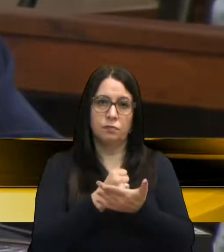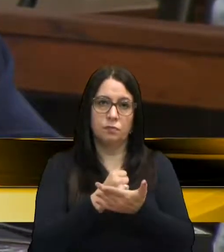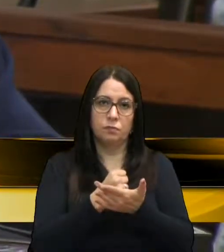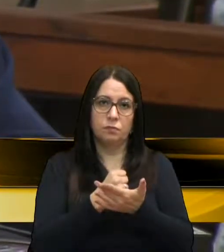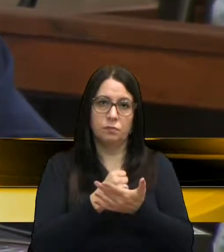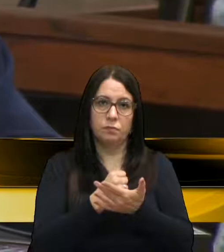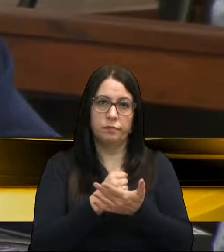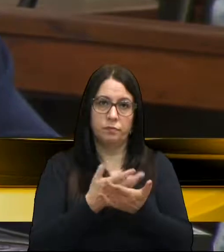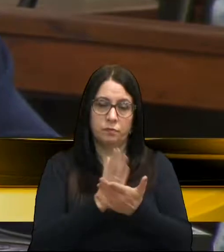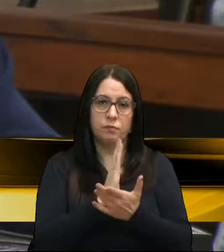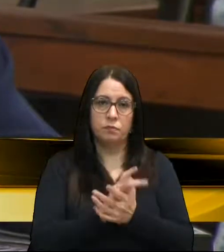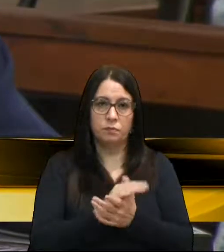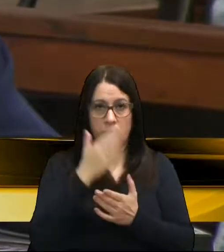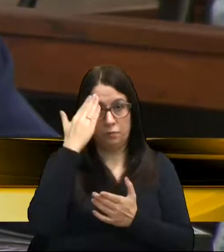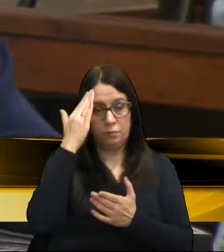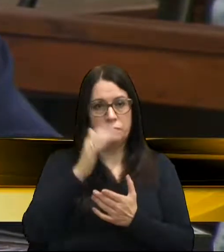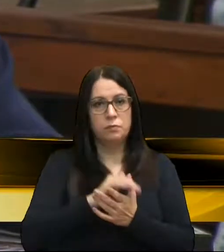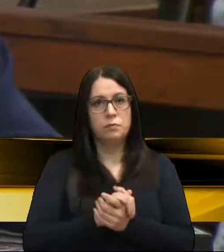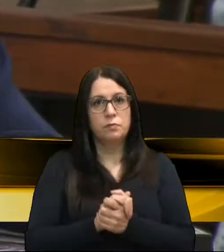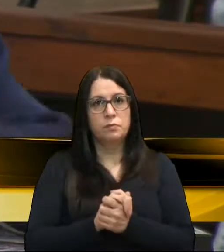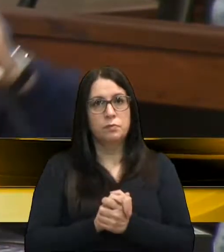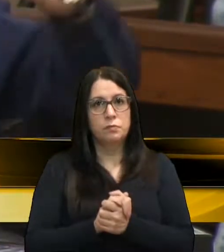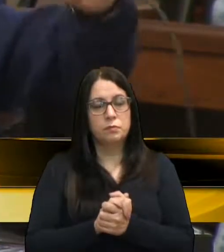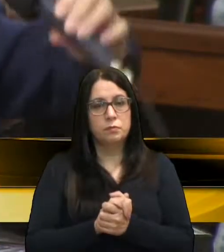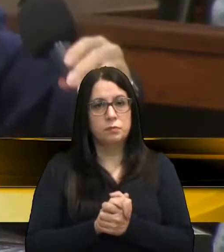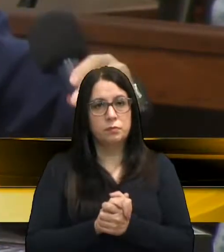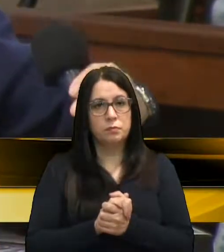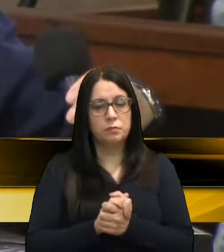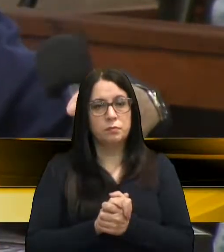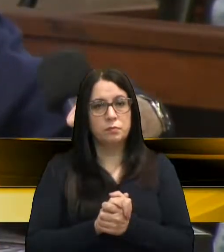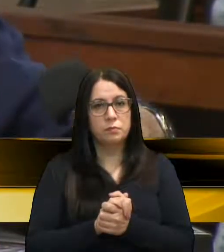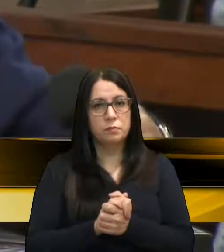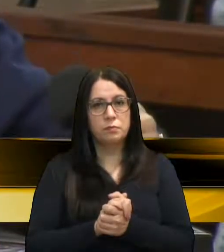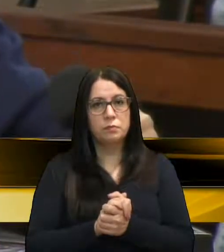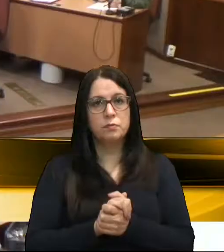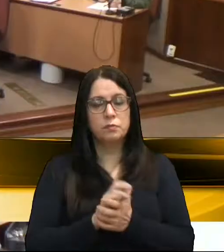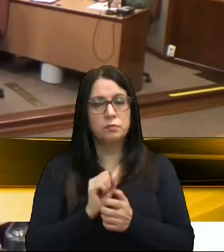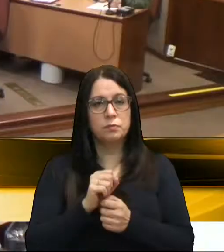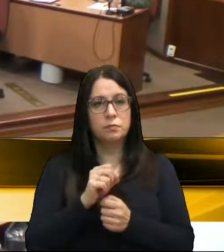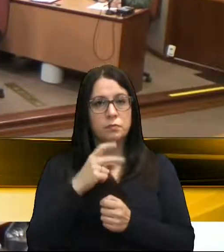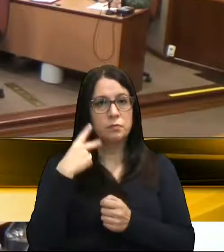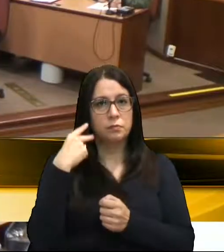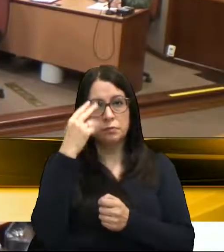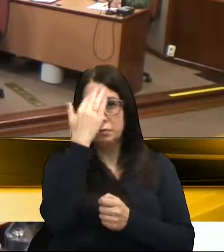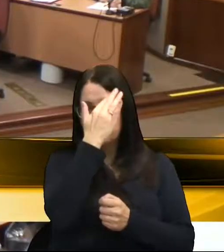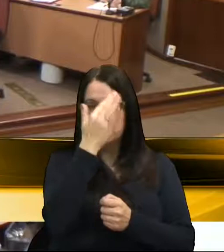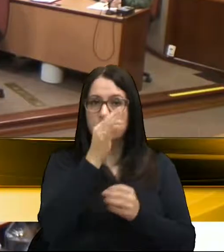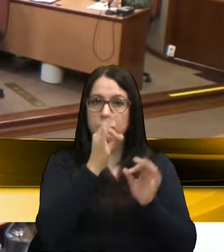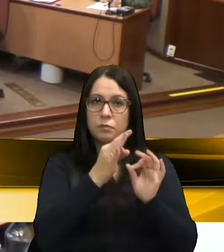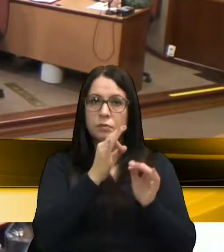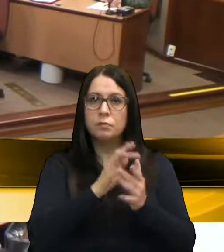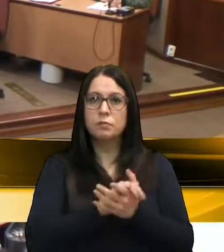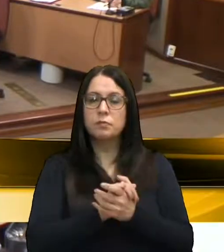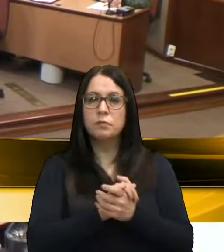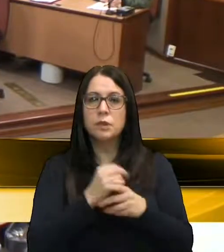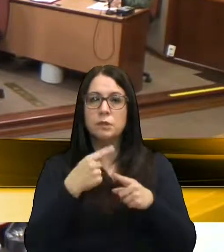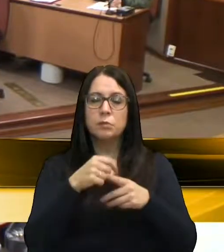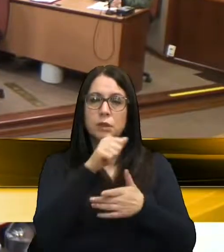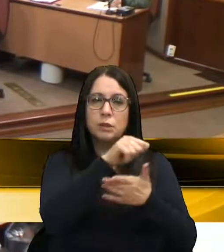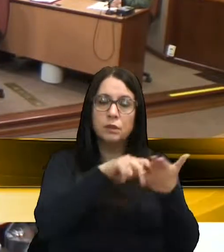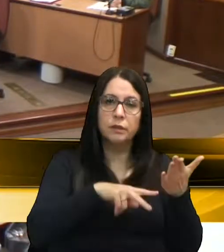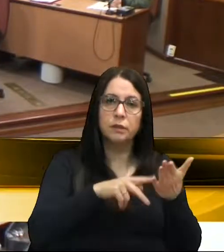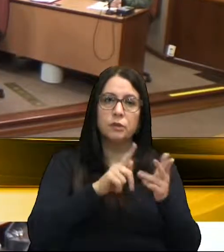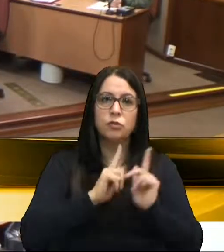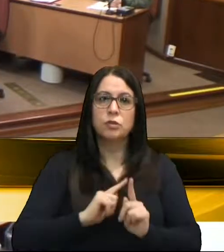e aprovamos. Obrigado pela parte. Pois não, vereadora Diló, a vossa manifestação é perfeitamente pertinente, porque analisando essa